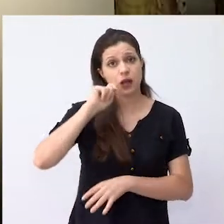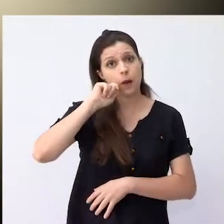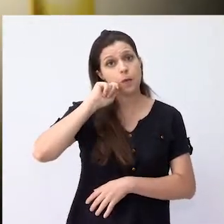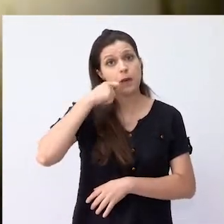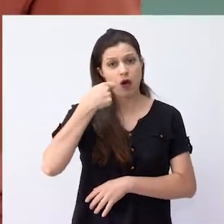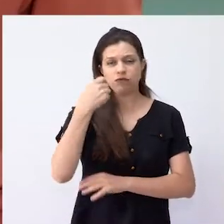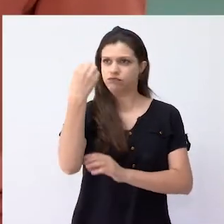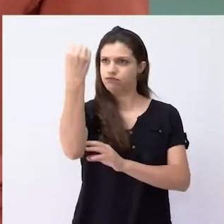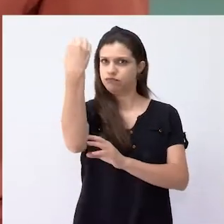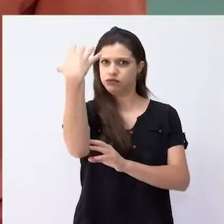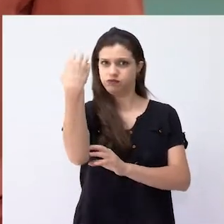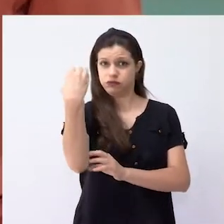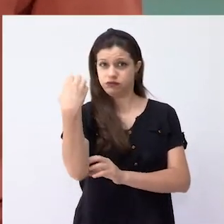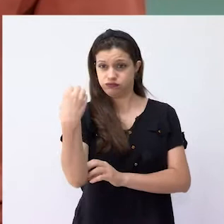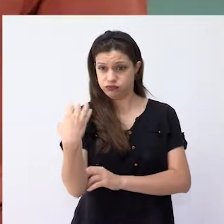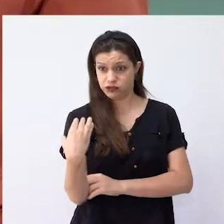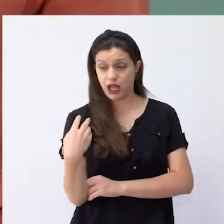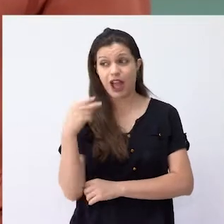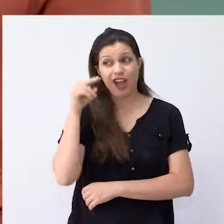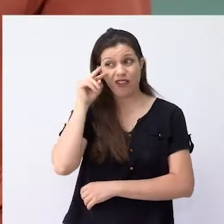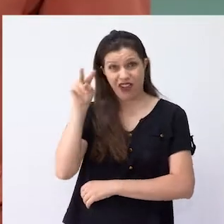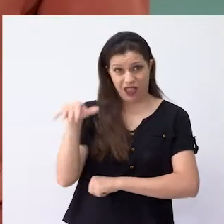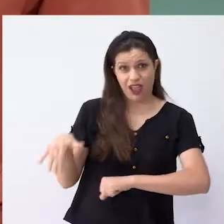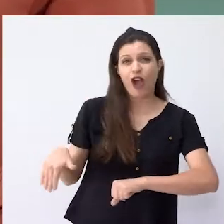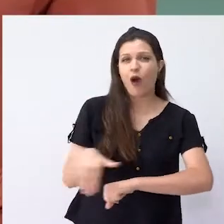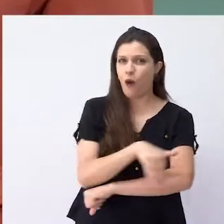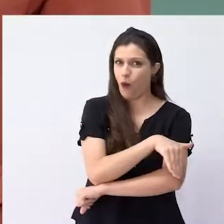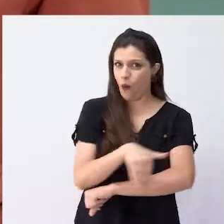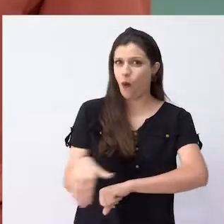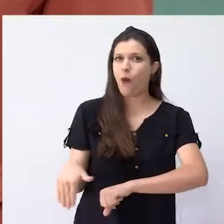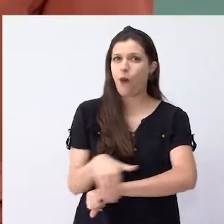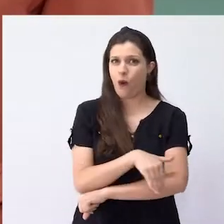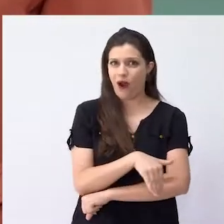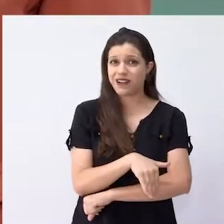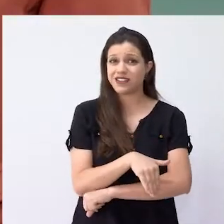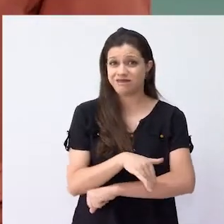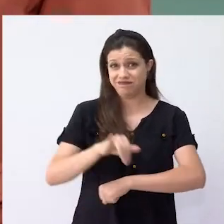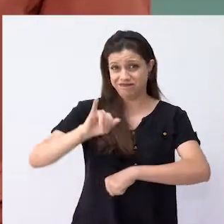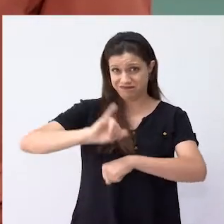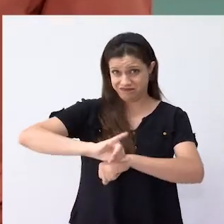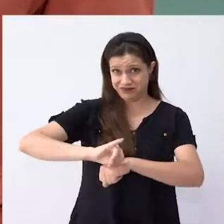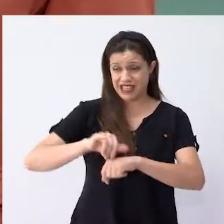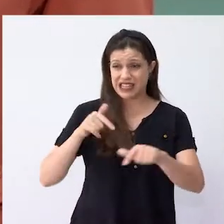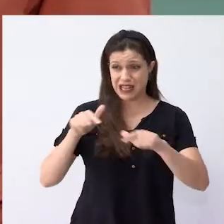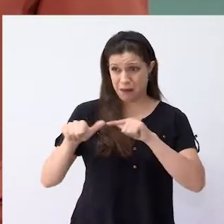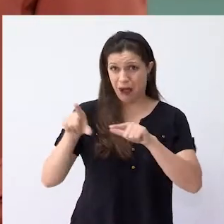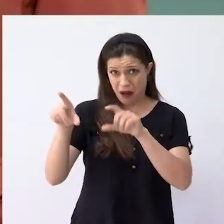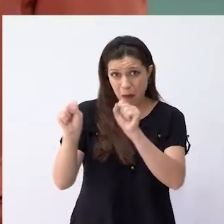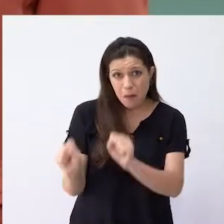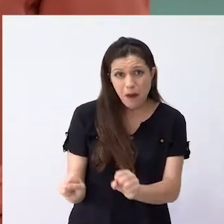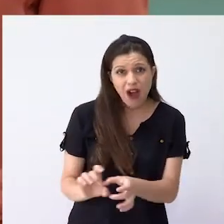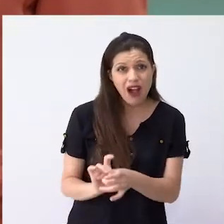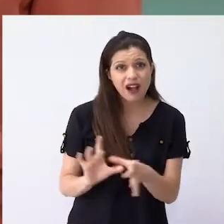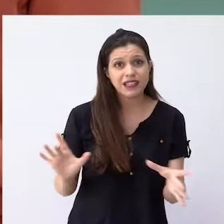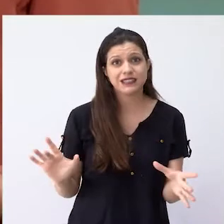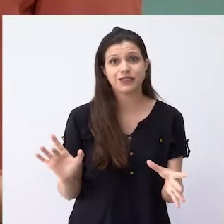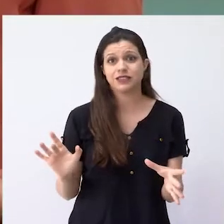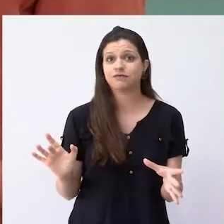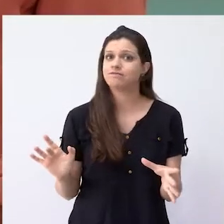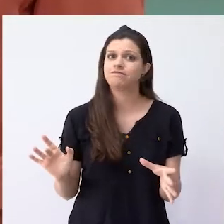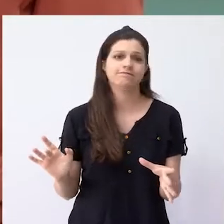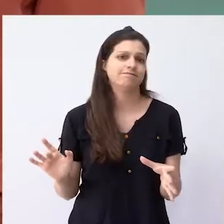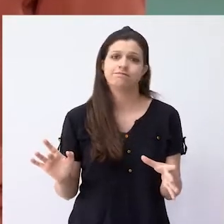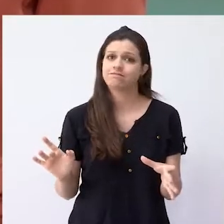A gente vê isso nas ruas da nossa capital, algumas vezes. Esse trabalho é permitido ou não? É um